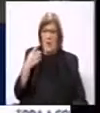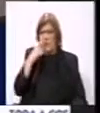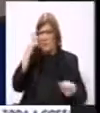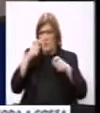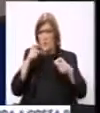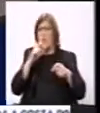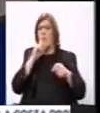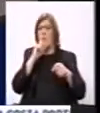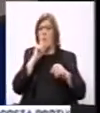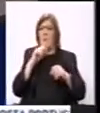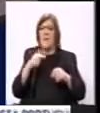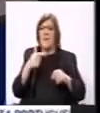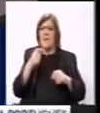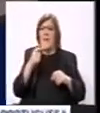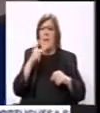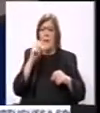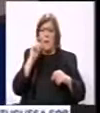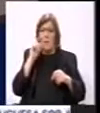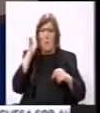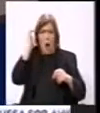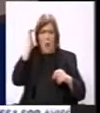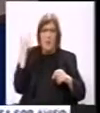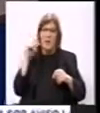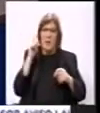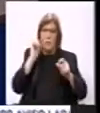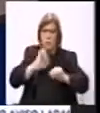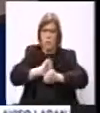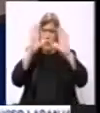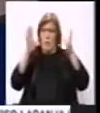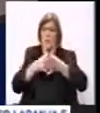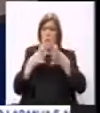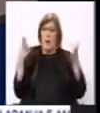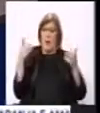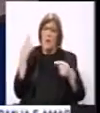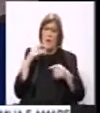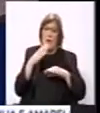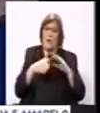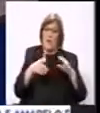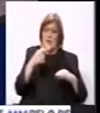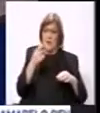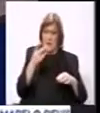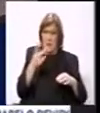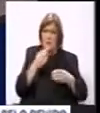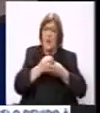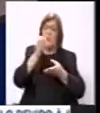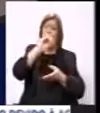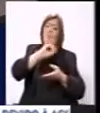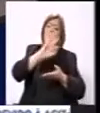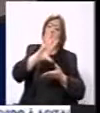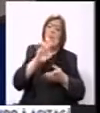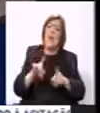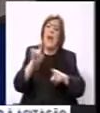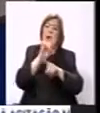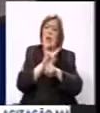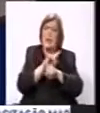possa ver com simples ela vai ganhar uma dimensão haja maior do que aquilo que acontece na televisão projetar este e alterar